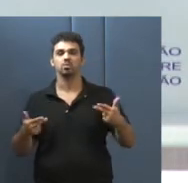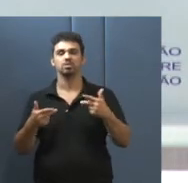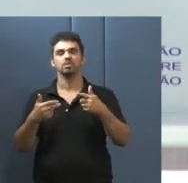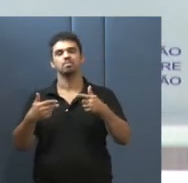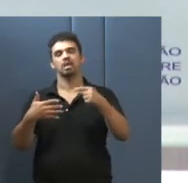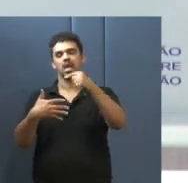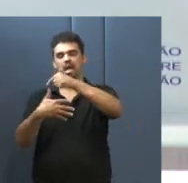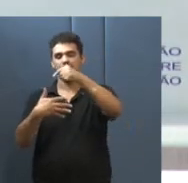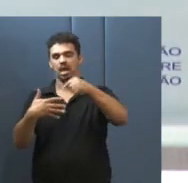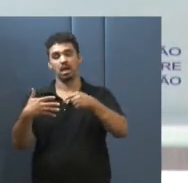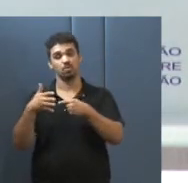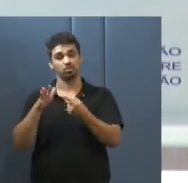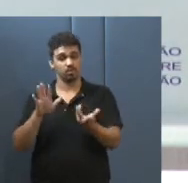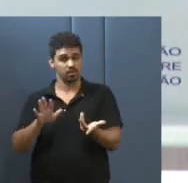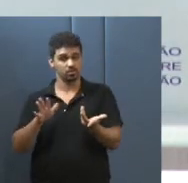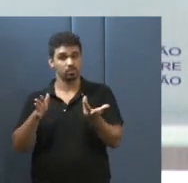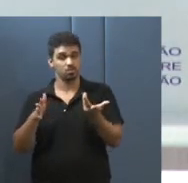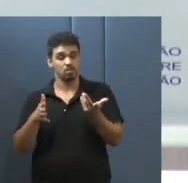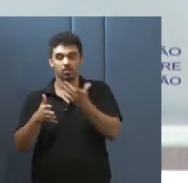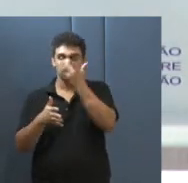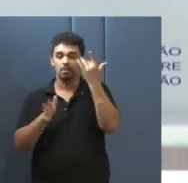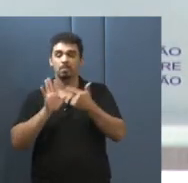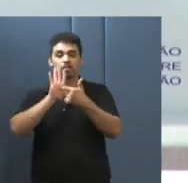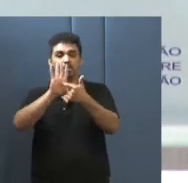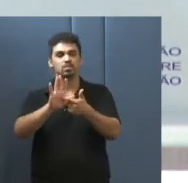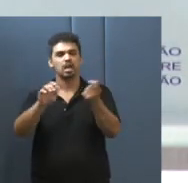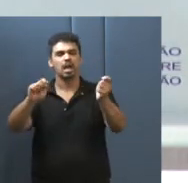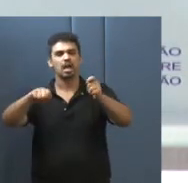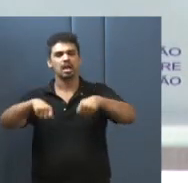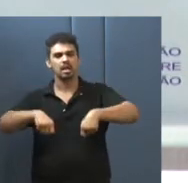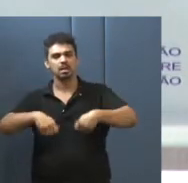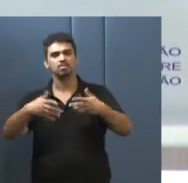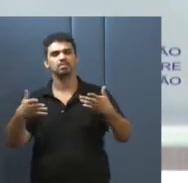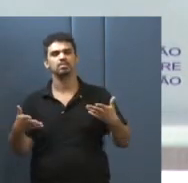própria capacidade de competição do Brasil em outros mercados mais desenvolvidos